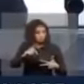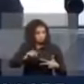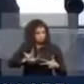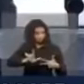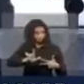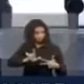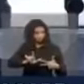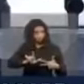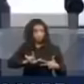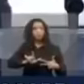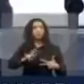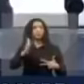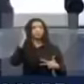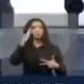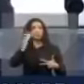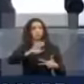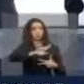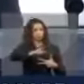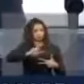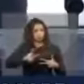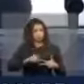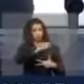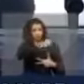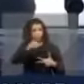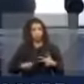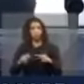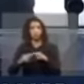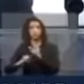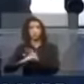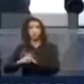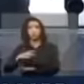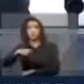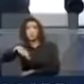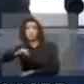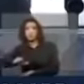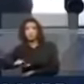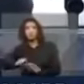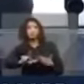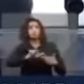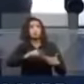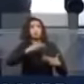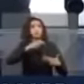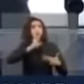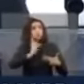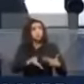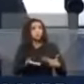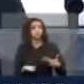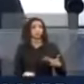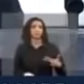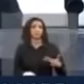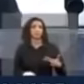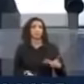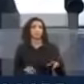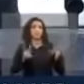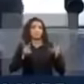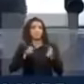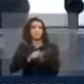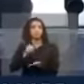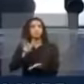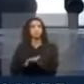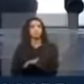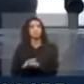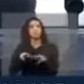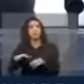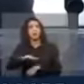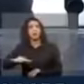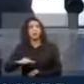obedecendo à separação dos poderes por meio do Código Penal, já disciplinou as exceções de punibilidade para a